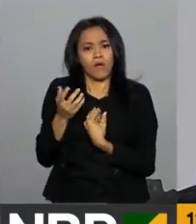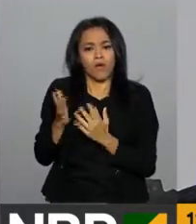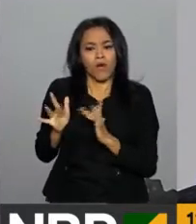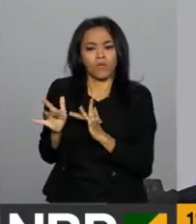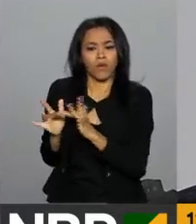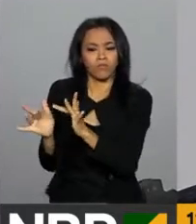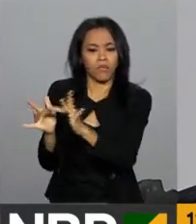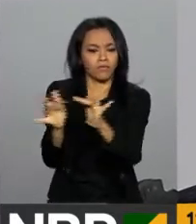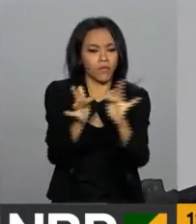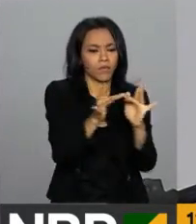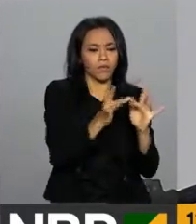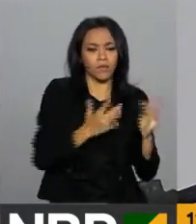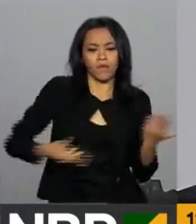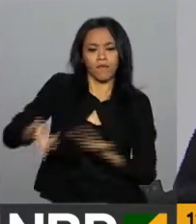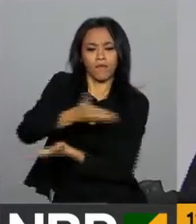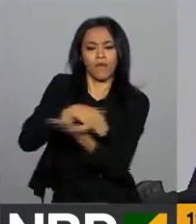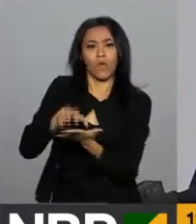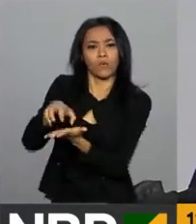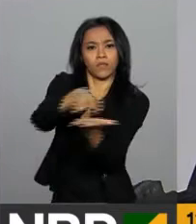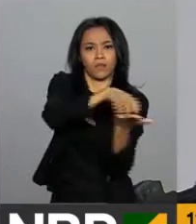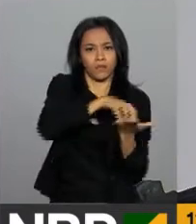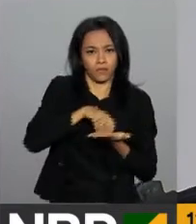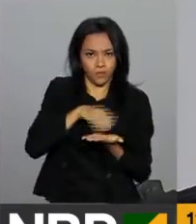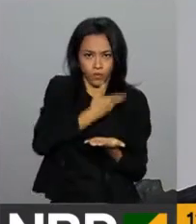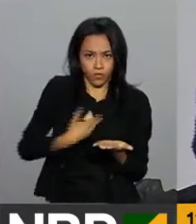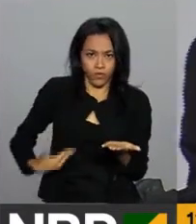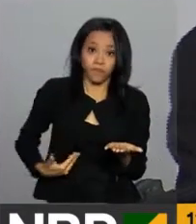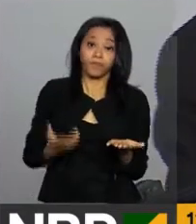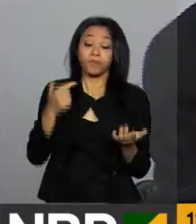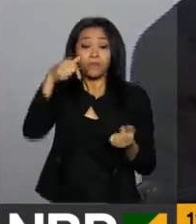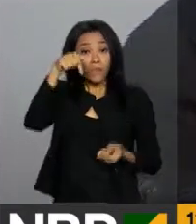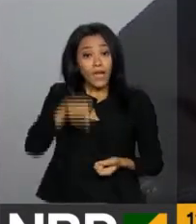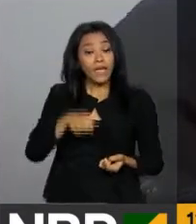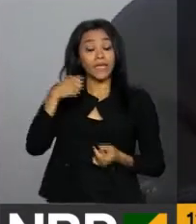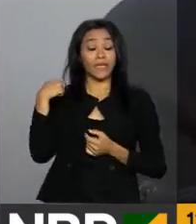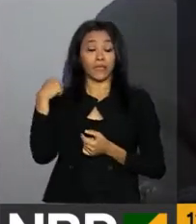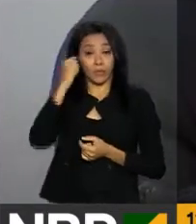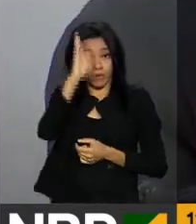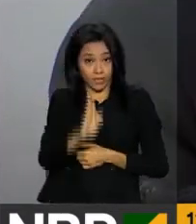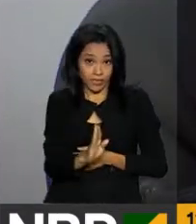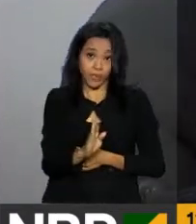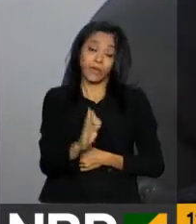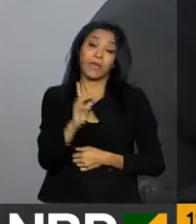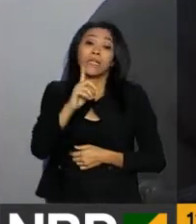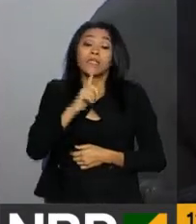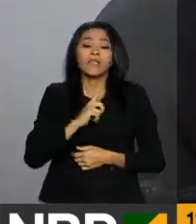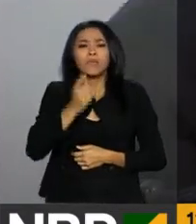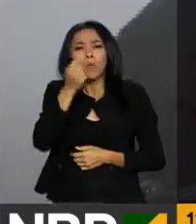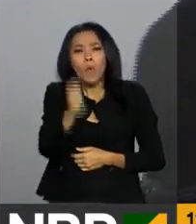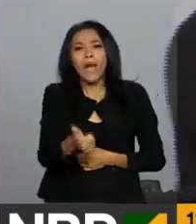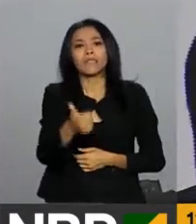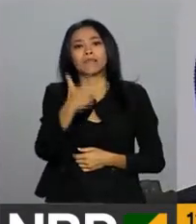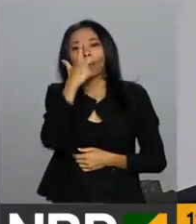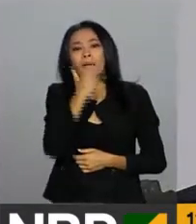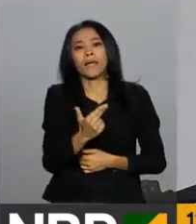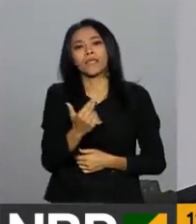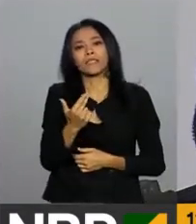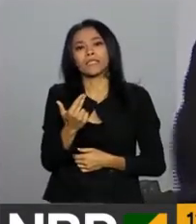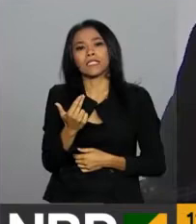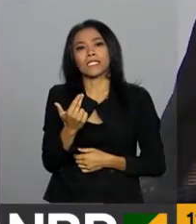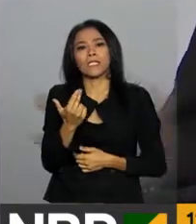setores da nacionalidade porque aqui no brasil nós temos uma uma quase tentativa sempre apartar